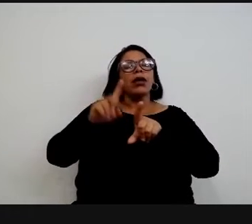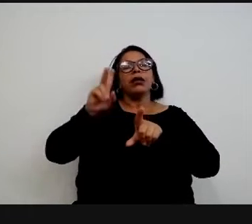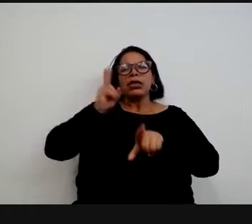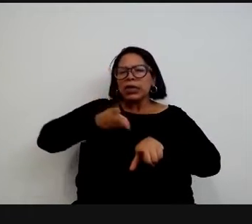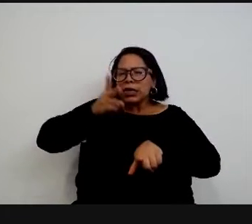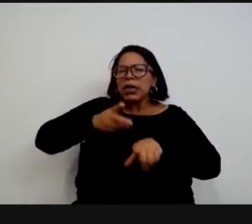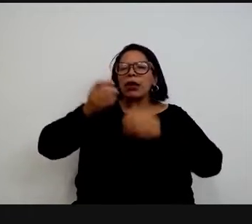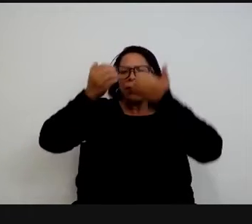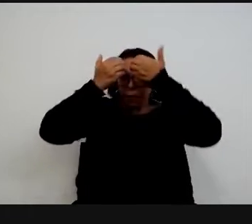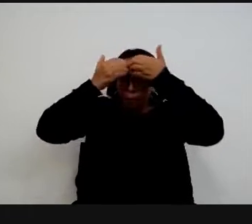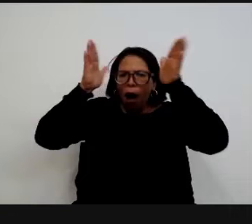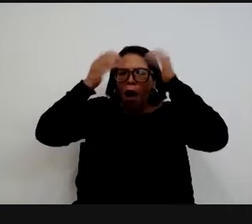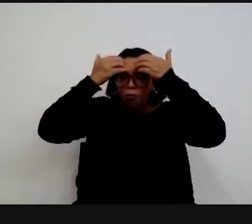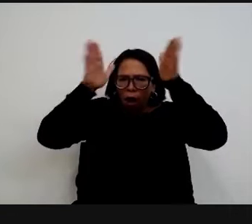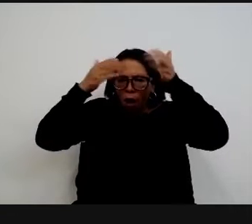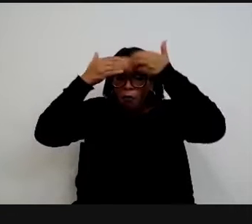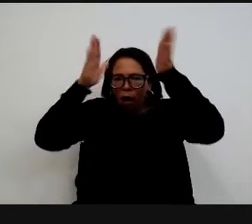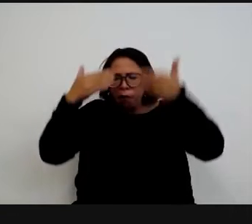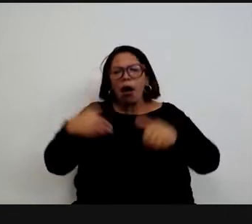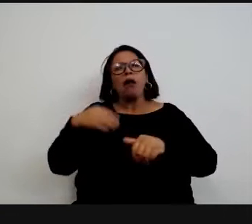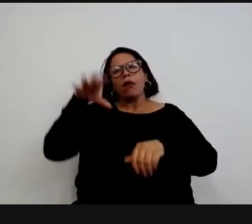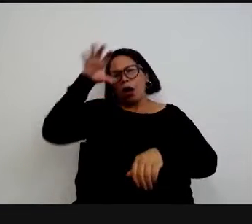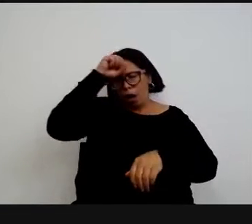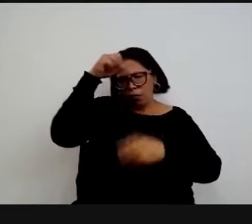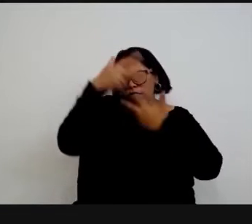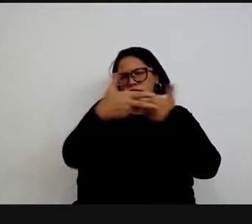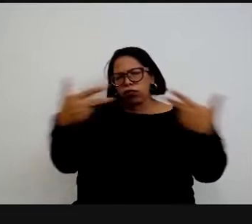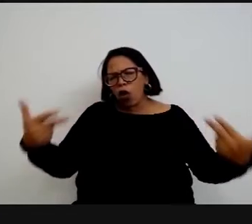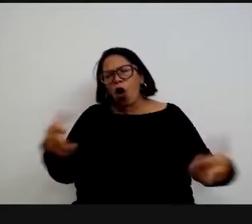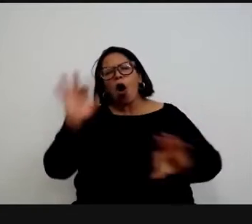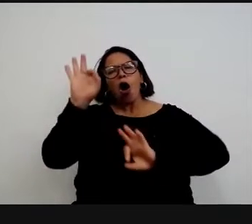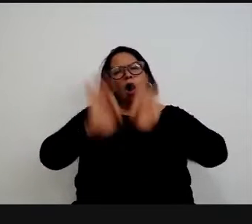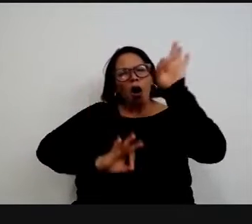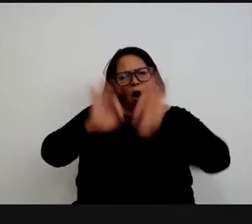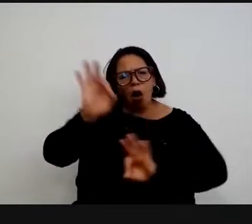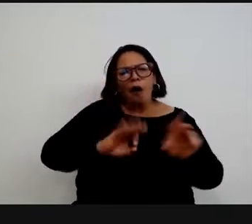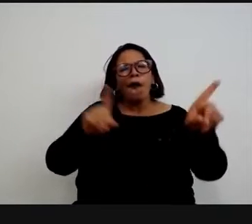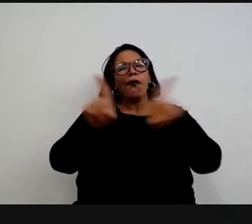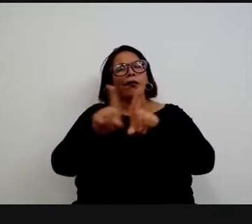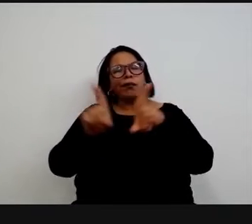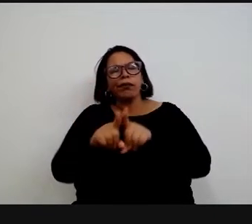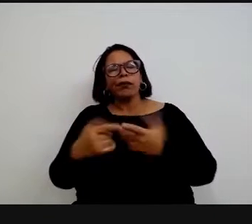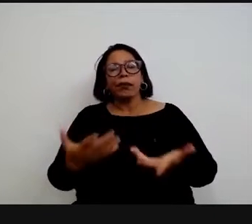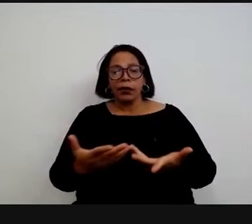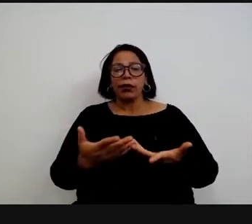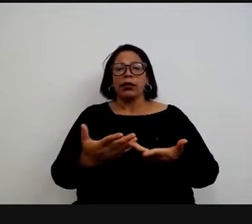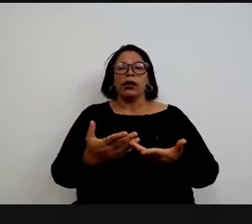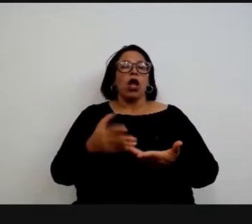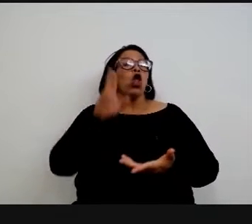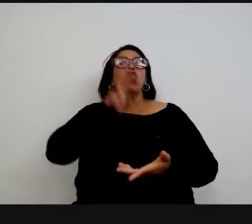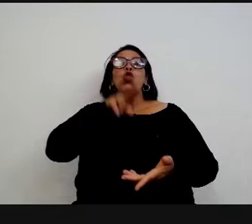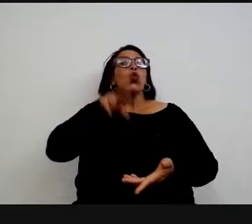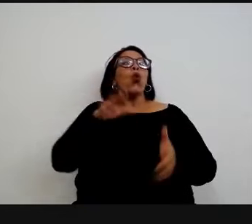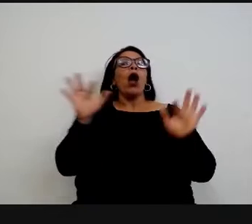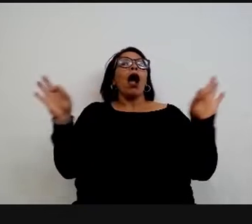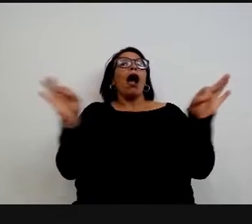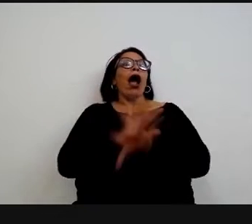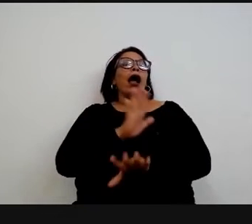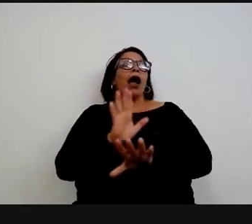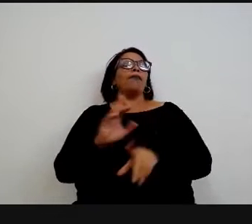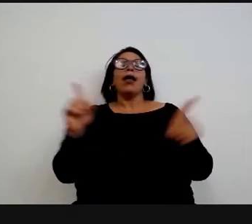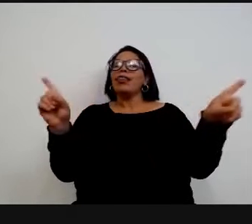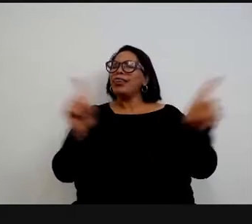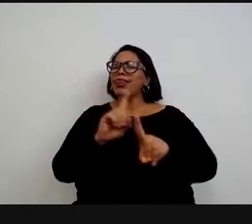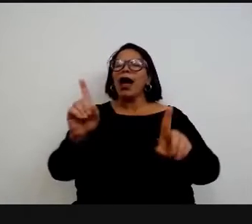Sempre, está sempre atualizando, está sempre reformulando os planejamentos, reformulando. Quer dizer, a gente nunca termina, né? A gente